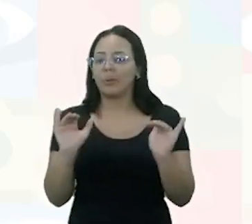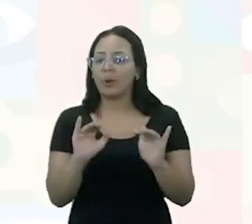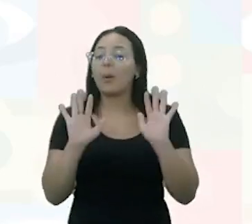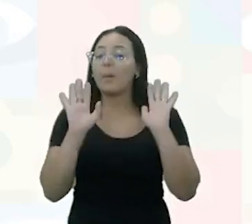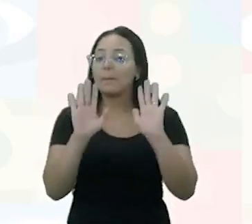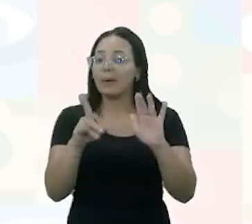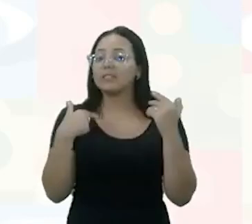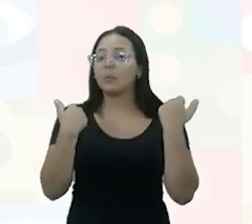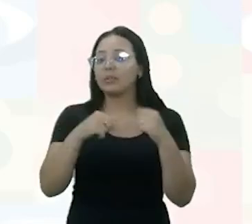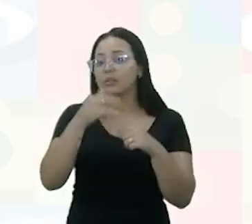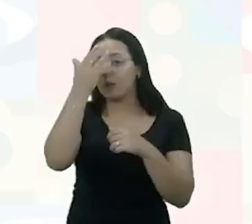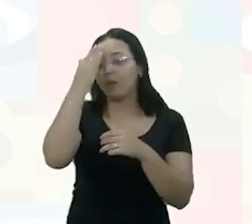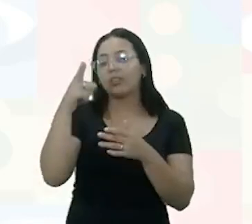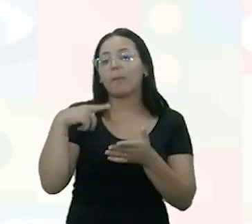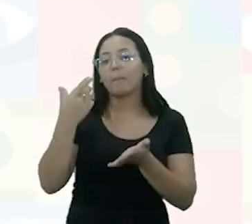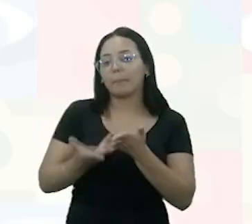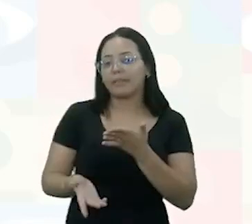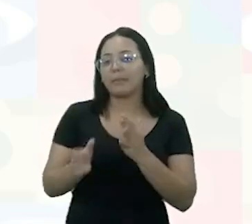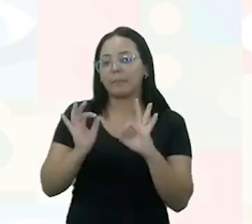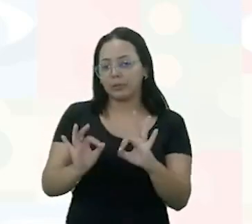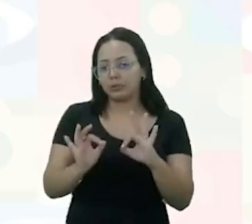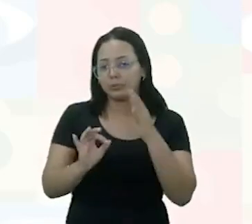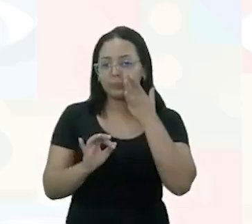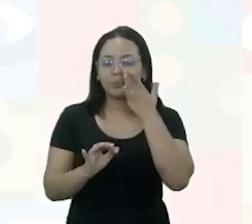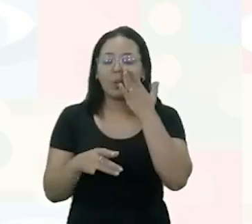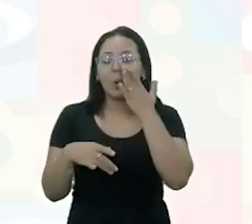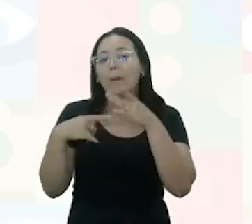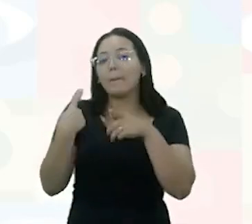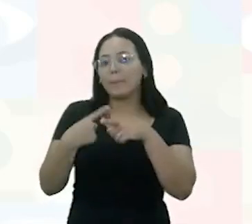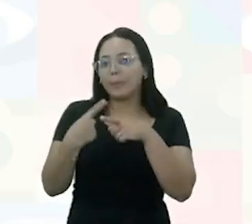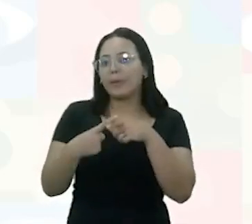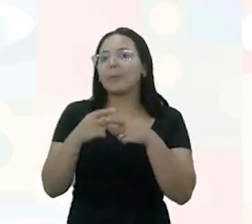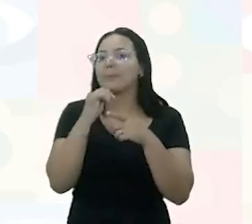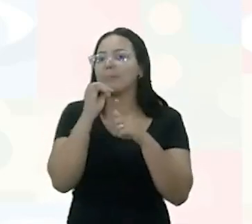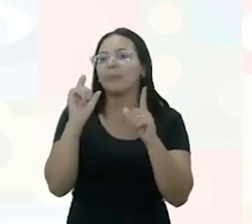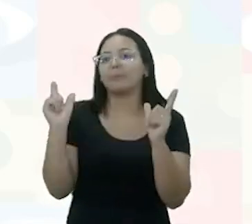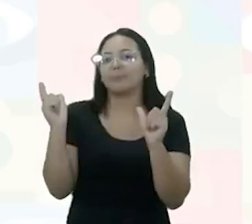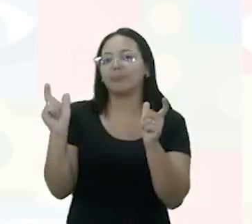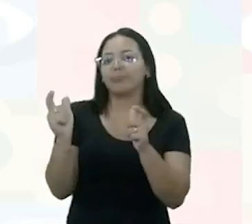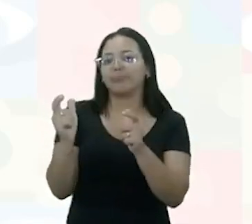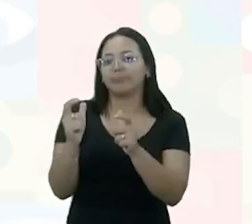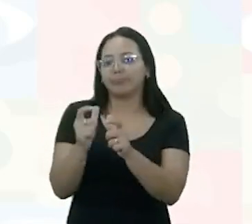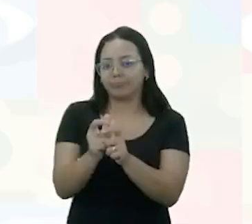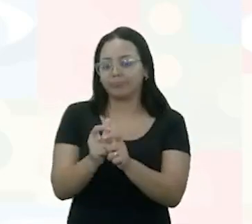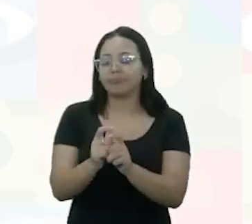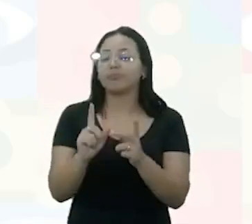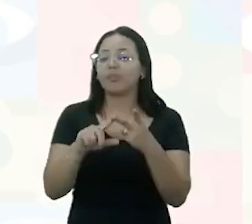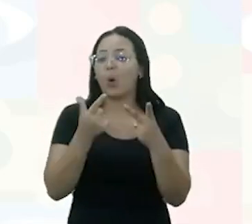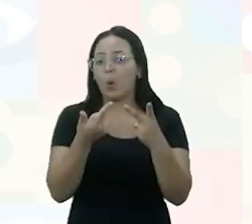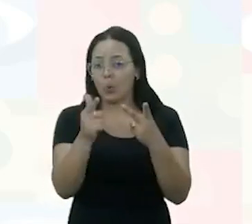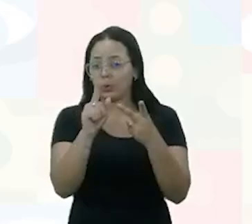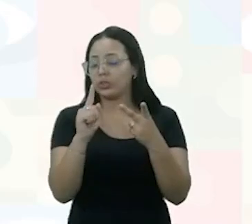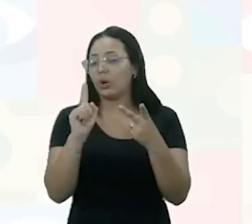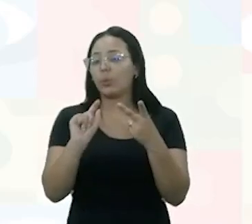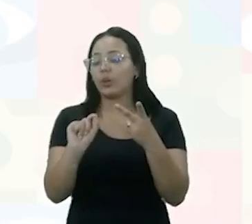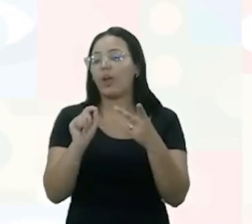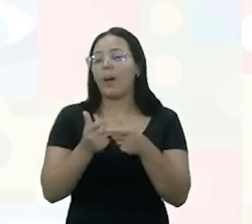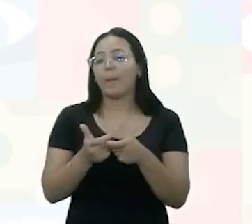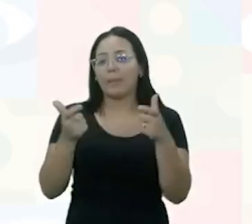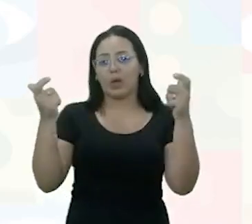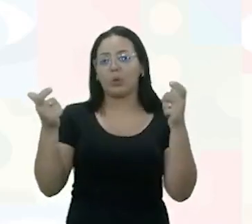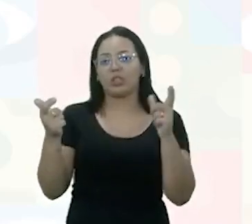que ali há uma perda, não é verdade? Afinal, ela é bem menor. A outra opção é que a maioria